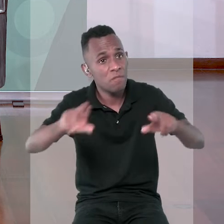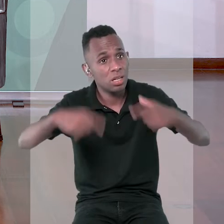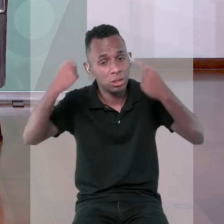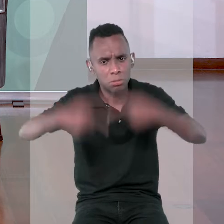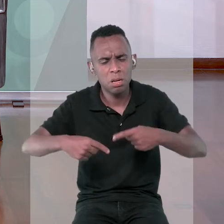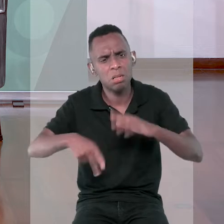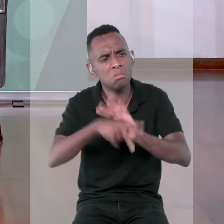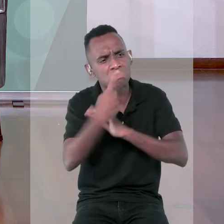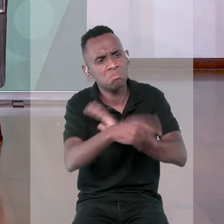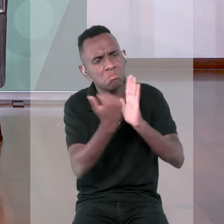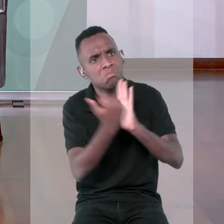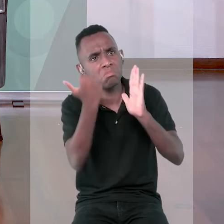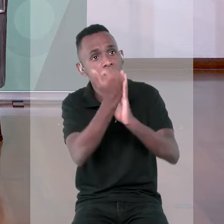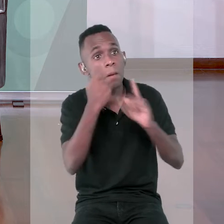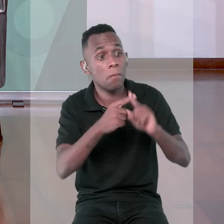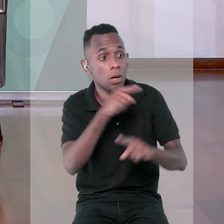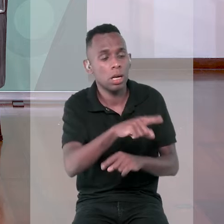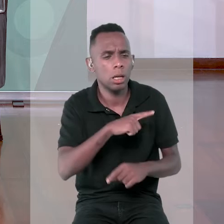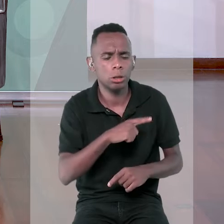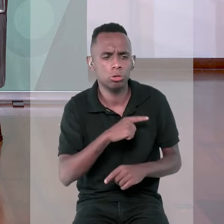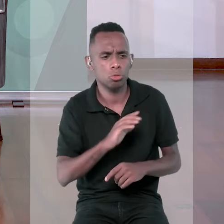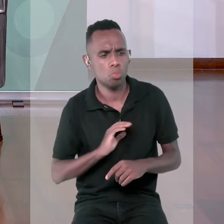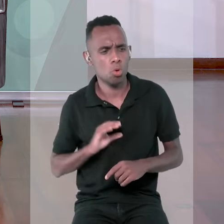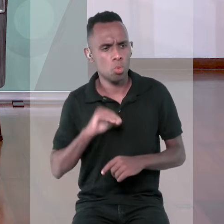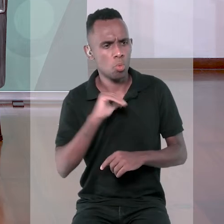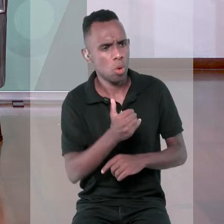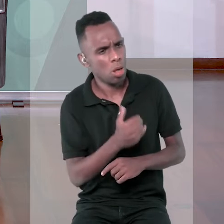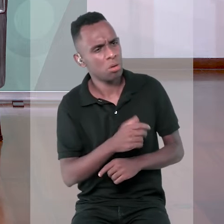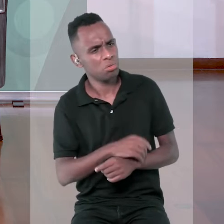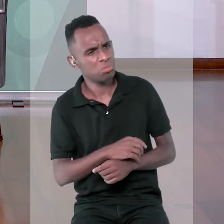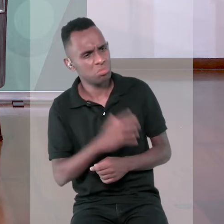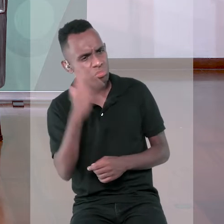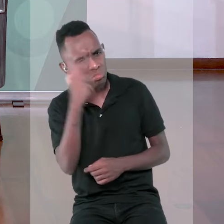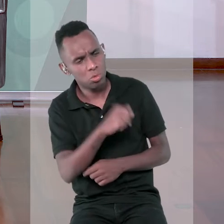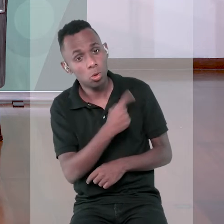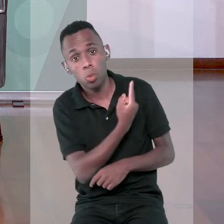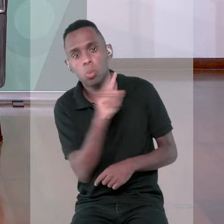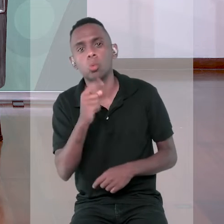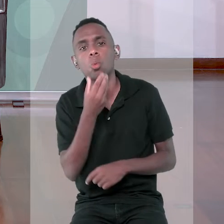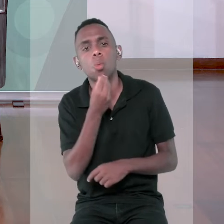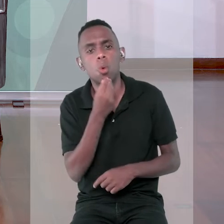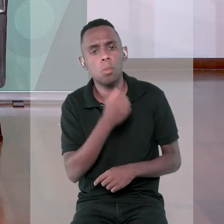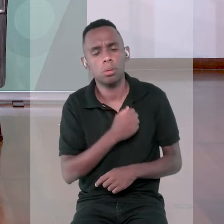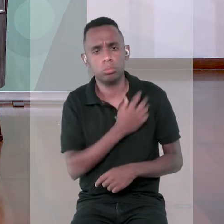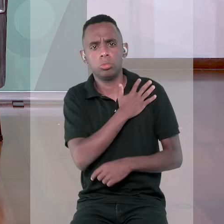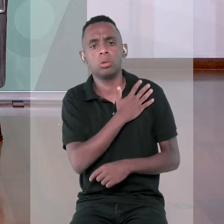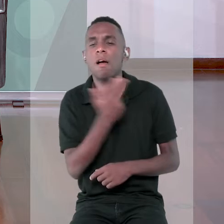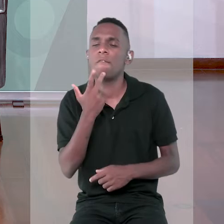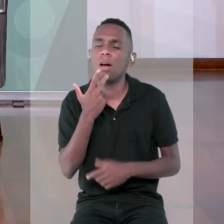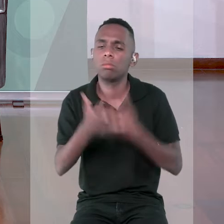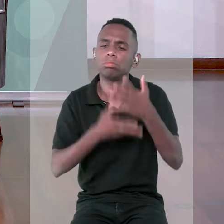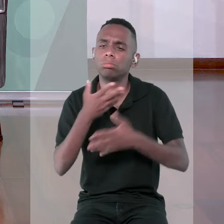se destacava, porque ela tinha um atrevimento, até eu achei bonito, o último coronel que vai relatar tudo que ela